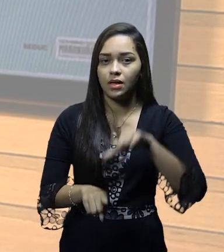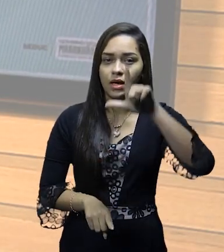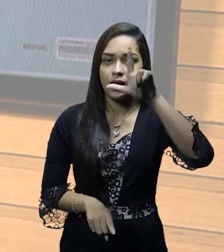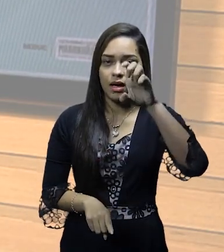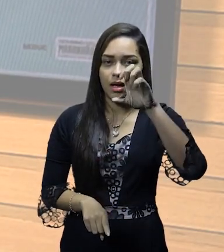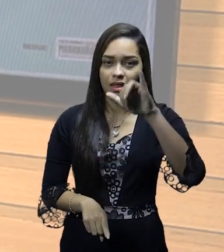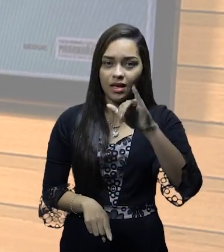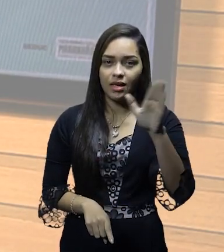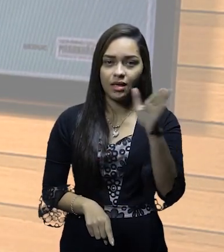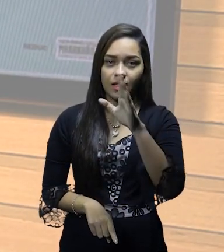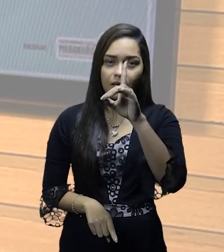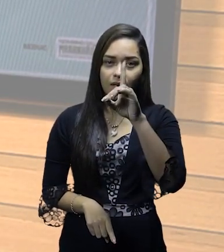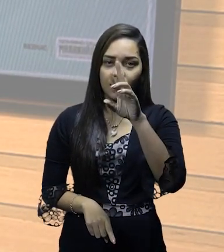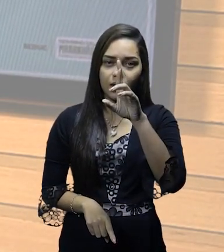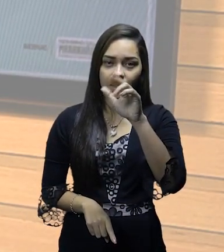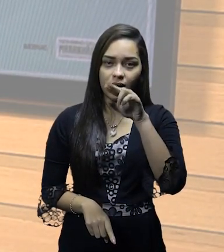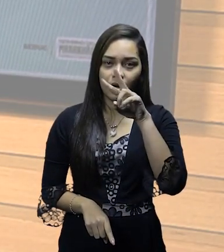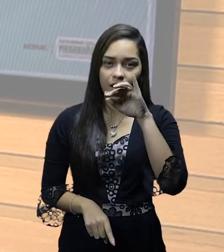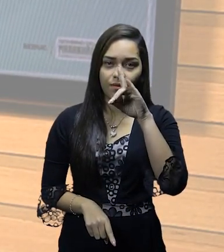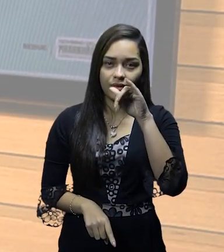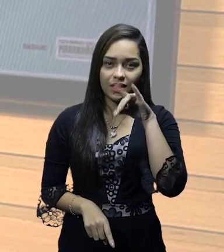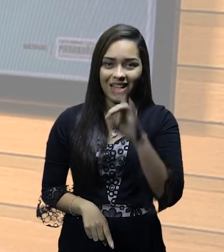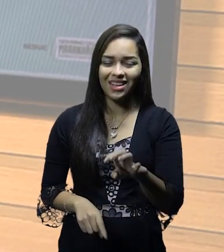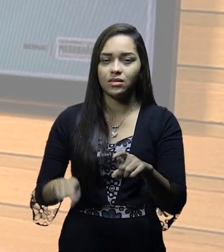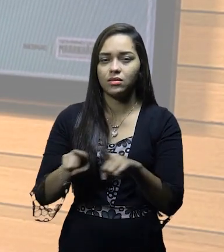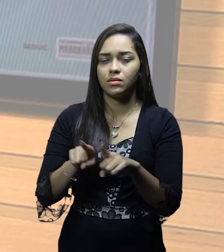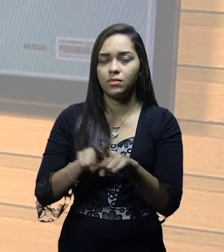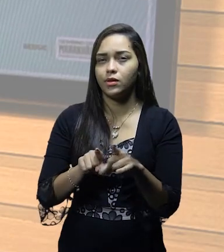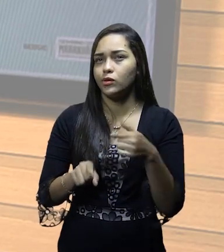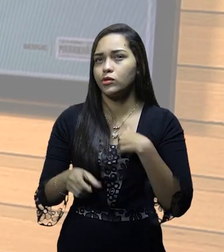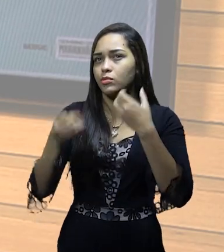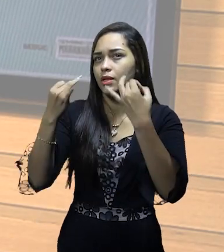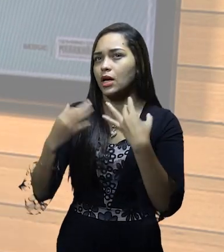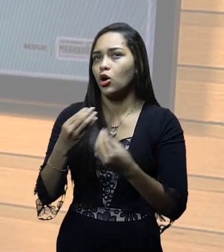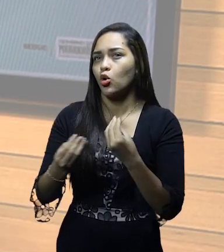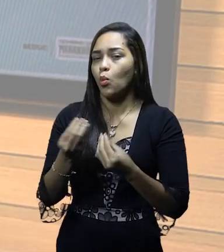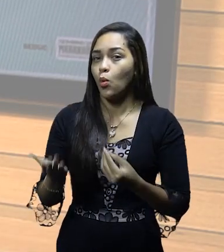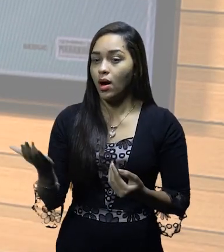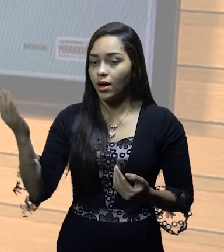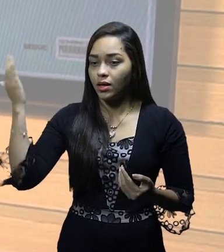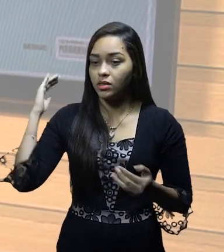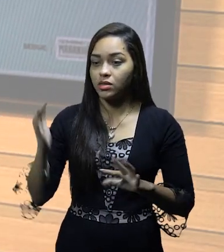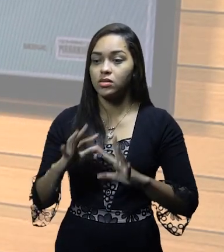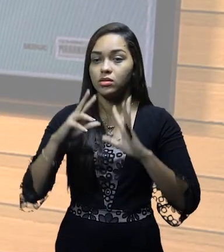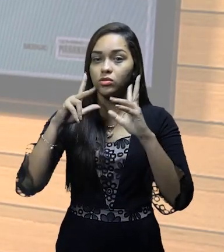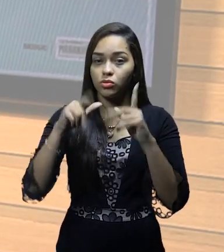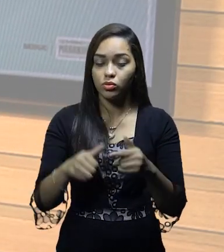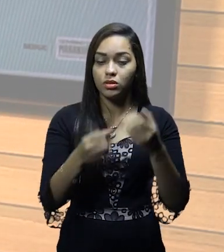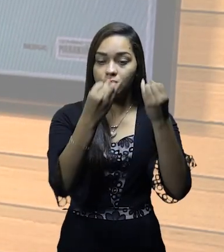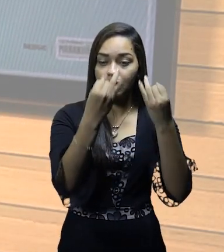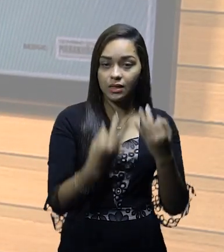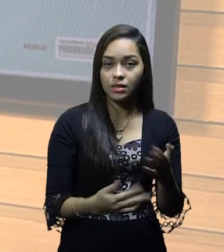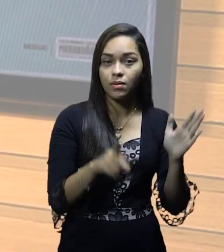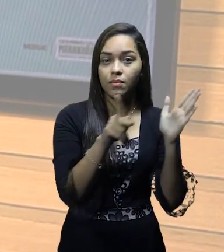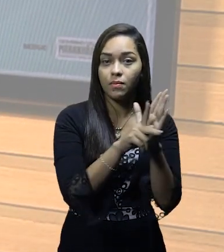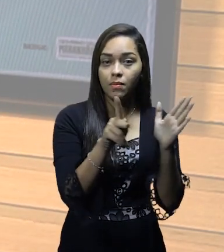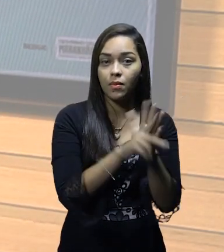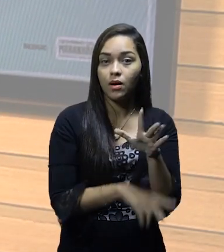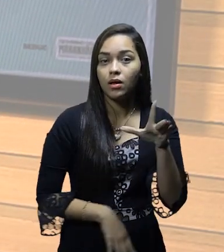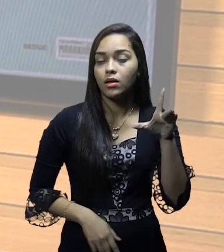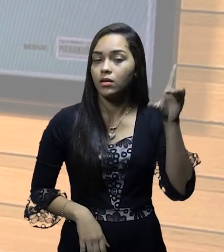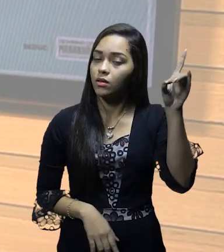imprensa aparecesse também, né, fosse inventada, e lei da gravidade, enfim, até aí, até aqui, né, como é que eu vou